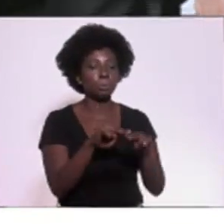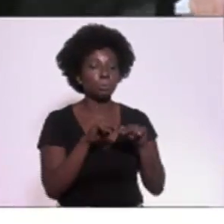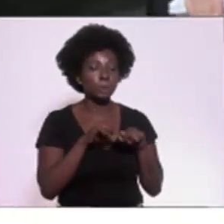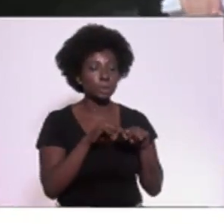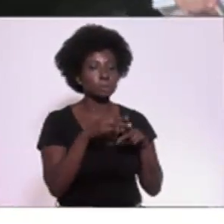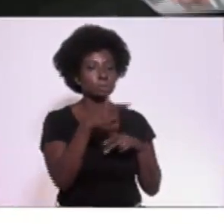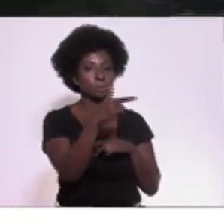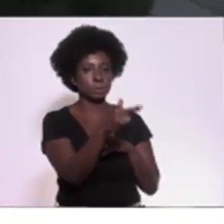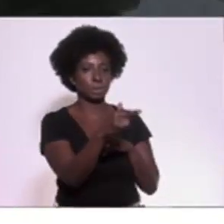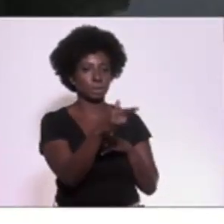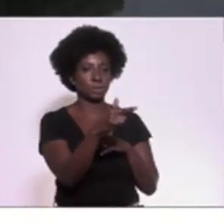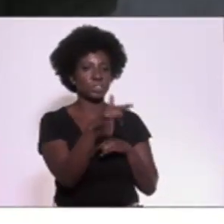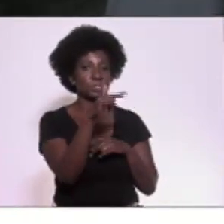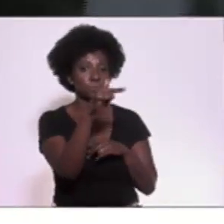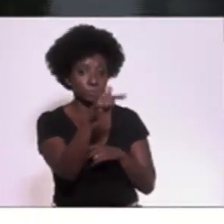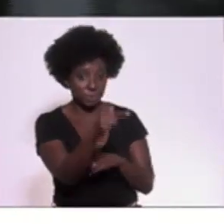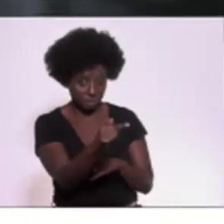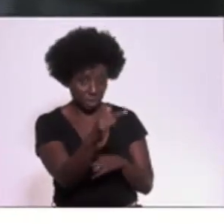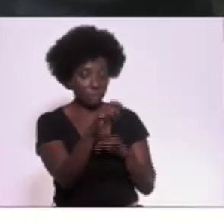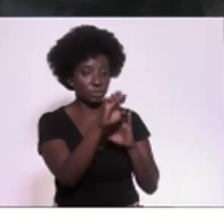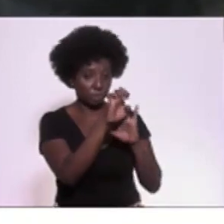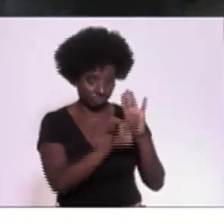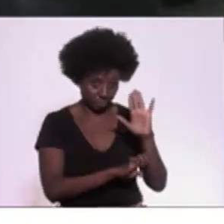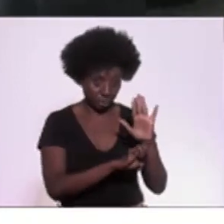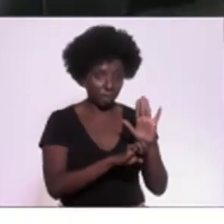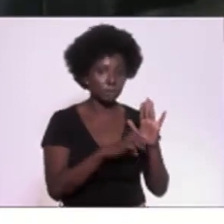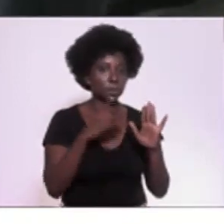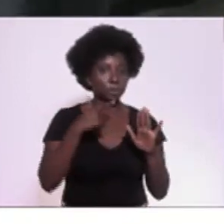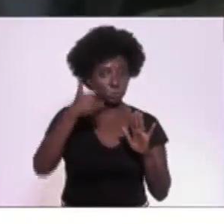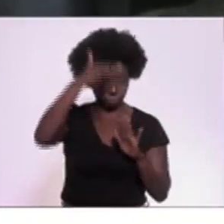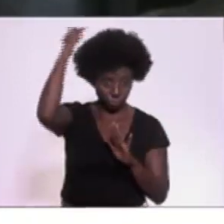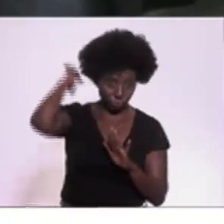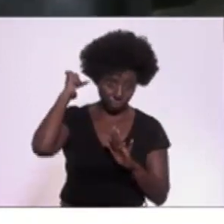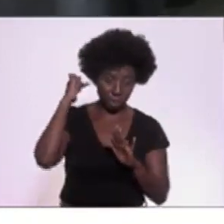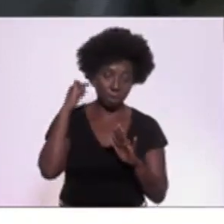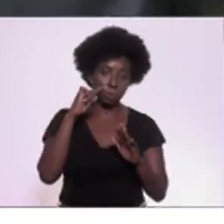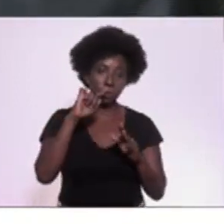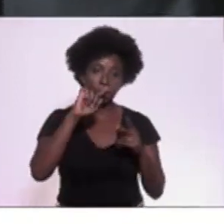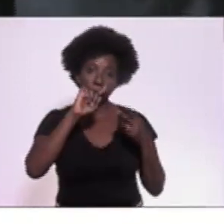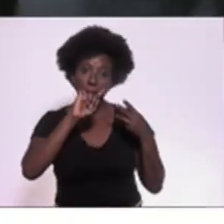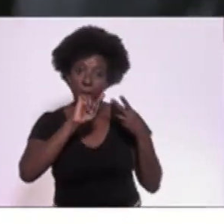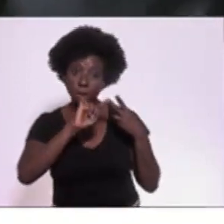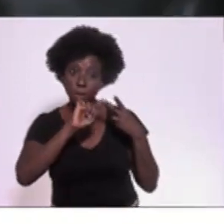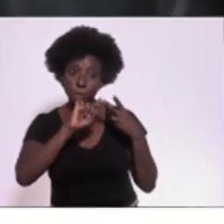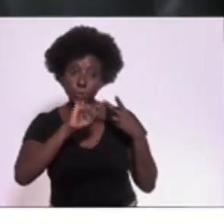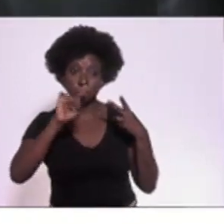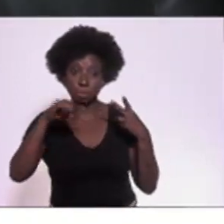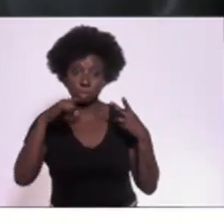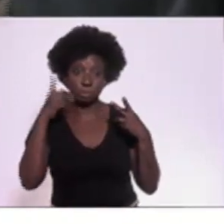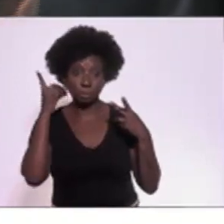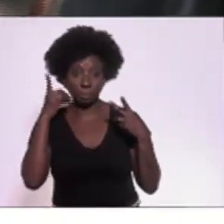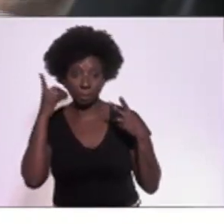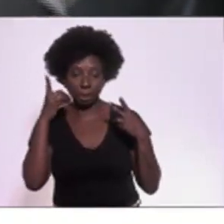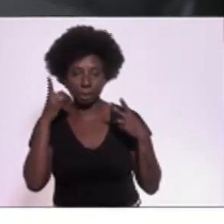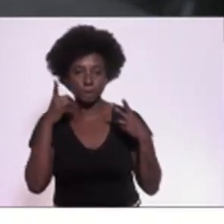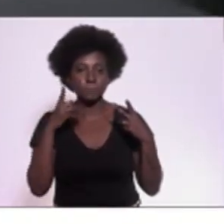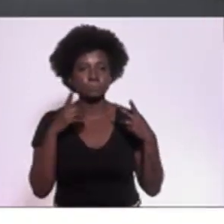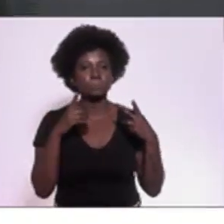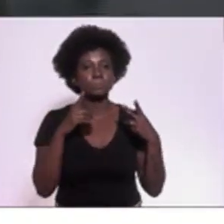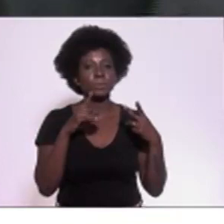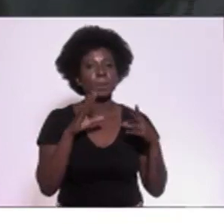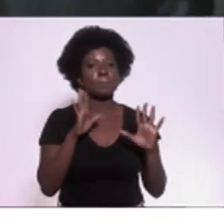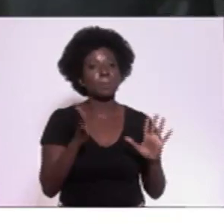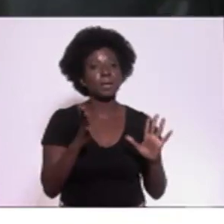emendas. Então, são as 7 emendas do deputado Luiz Paulo e 2 emendas da deputada Zeidan. Inclusive, o autor do